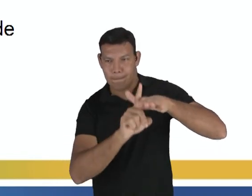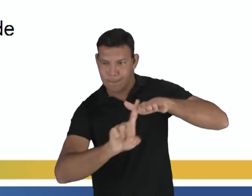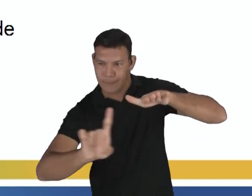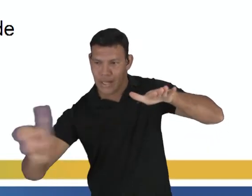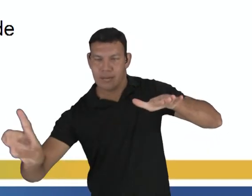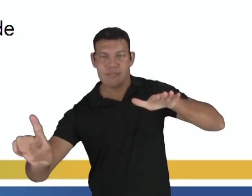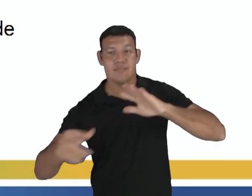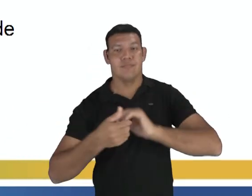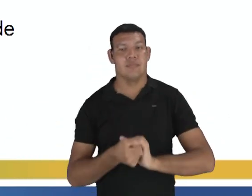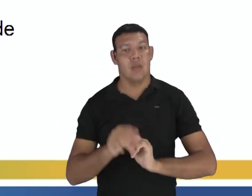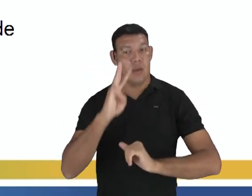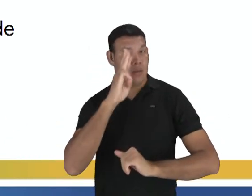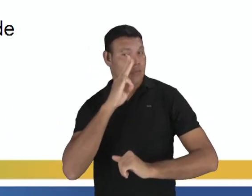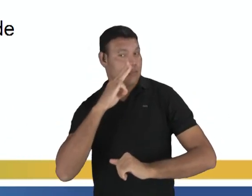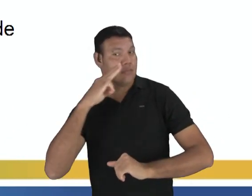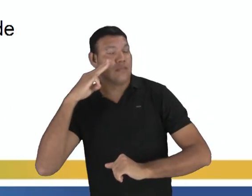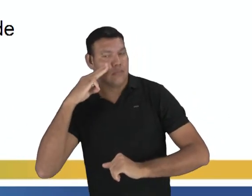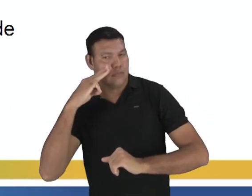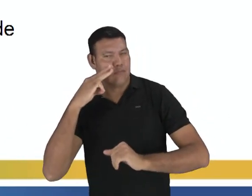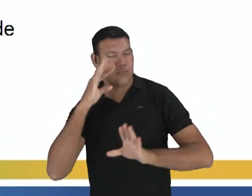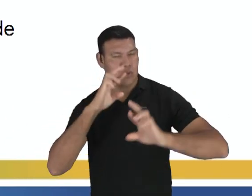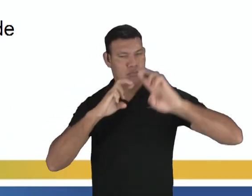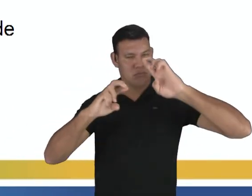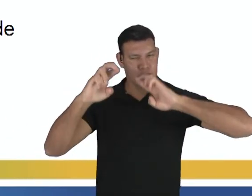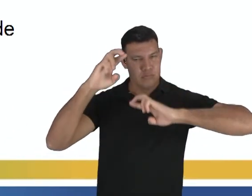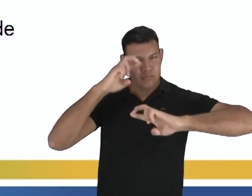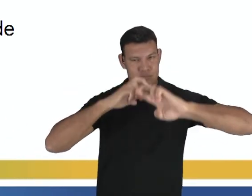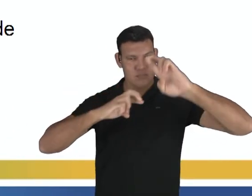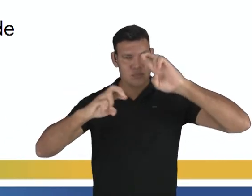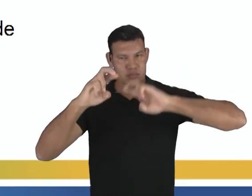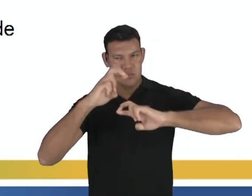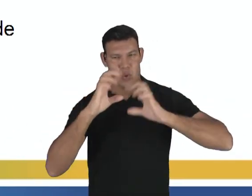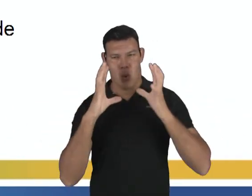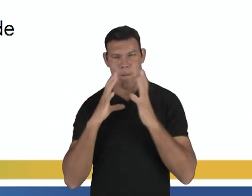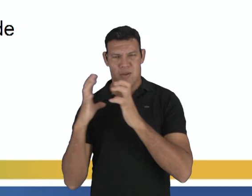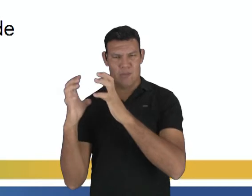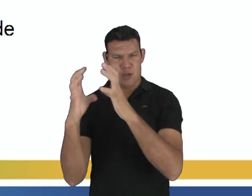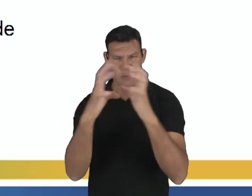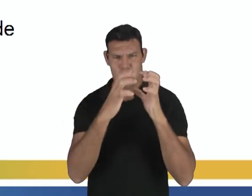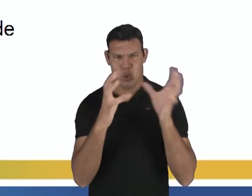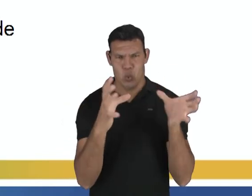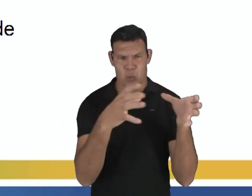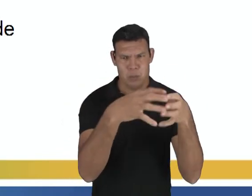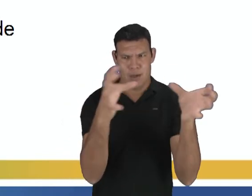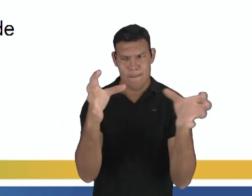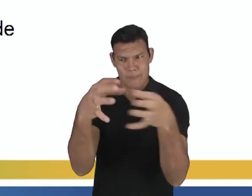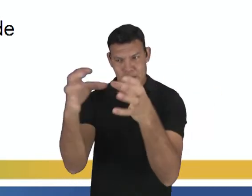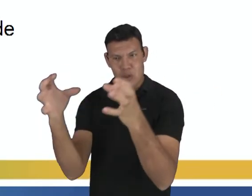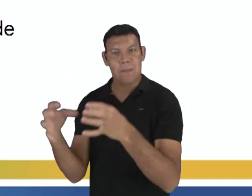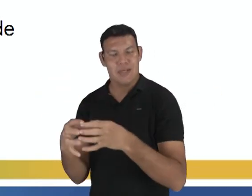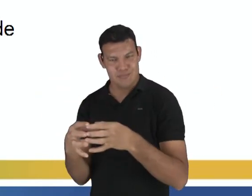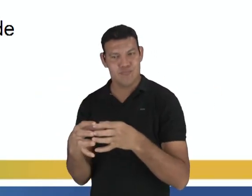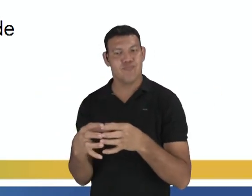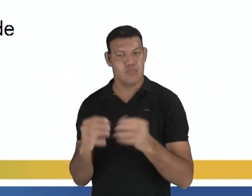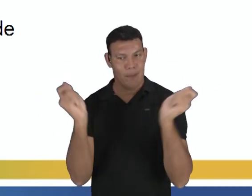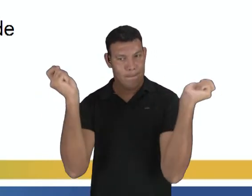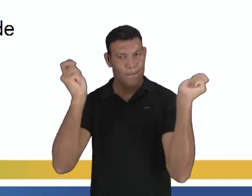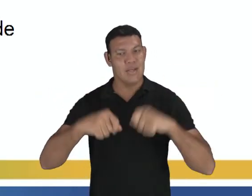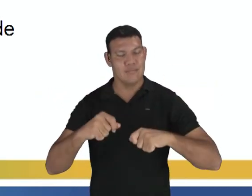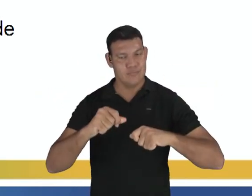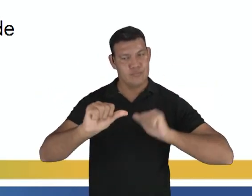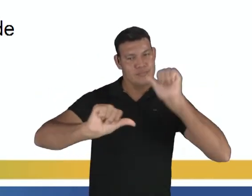excludentes. Marx já observara que só o conflito entre as classes pode mover